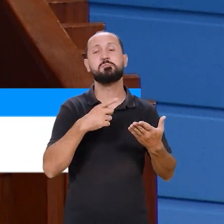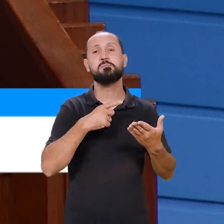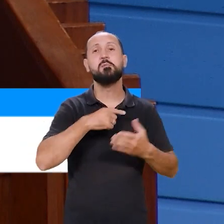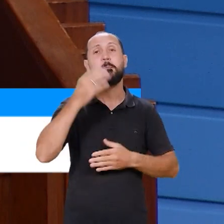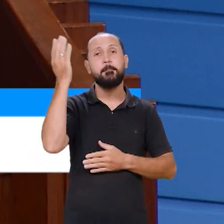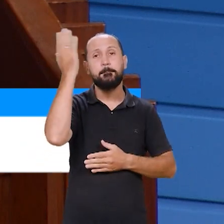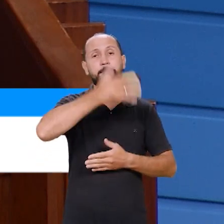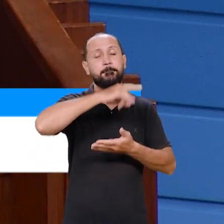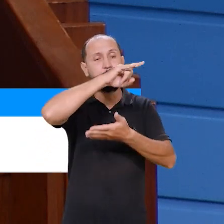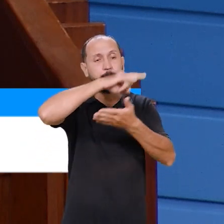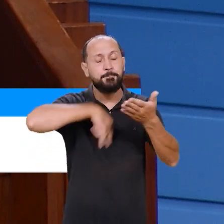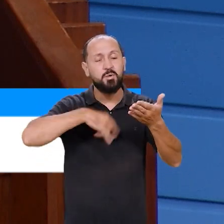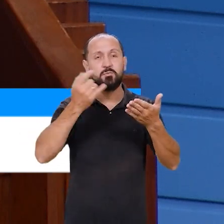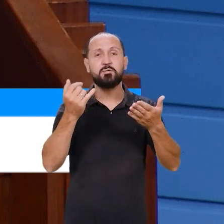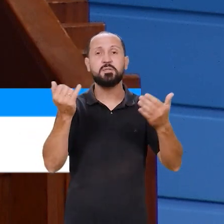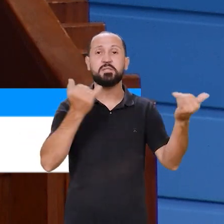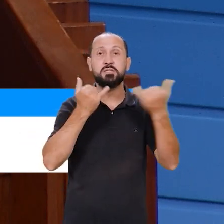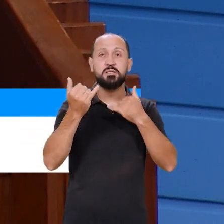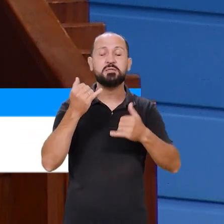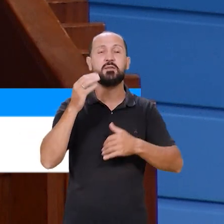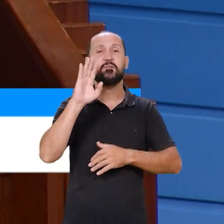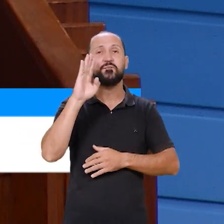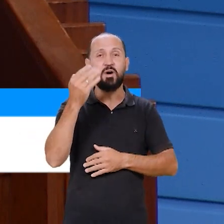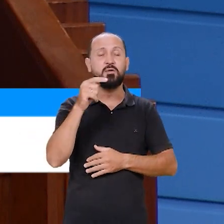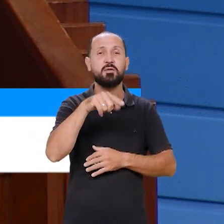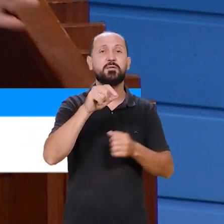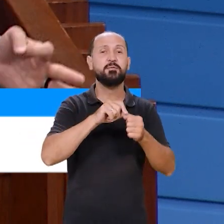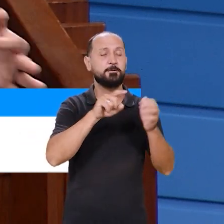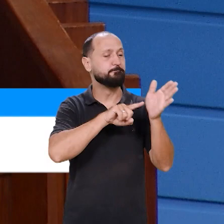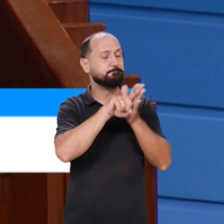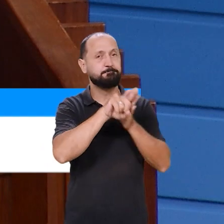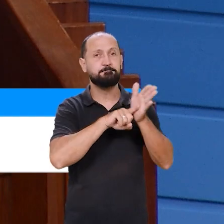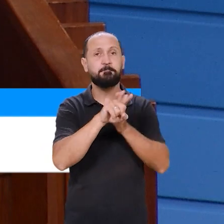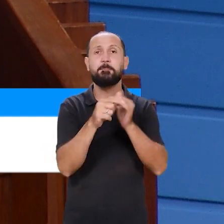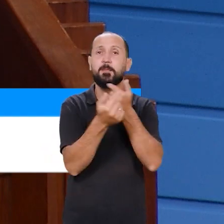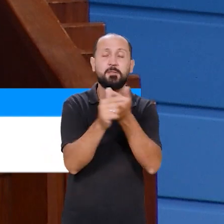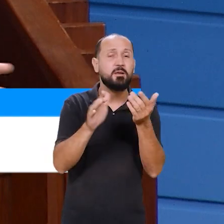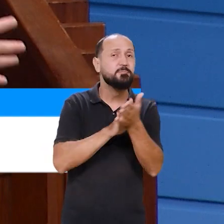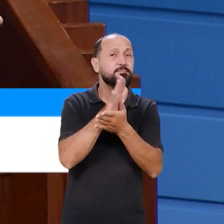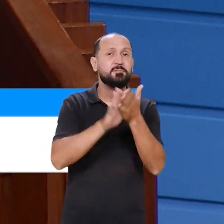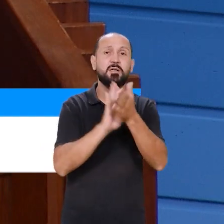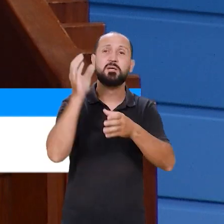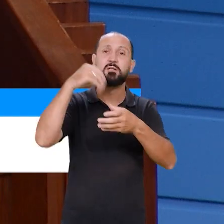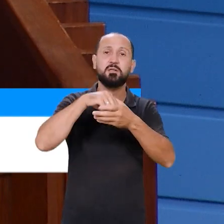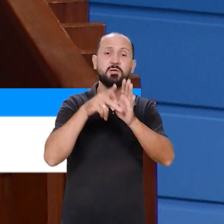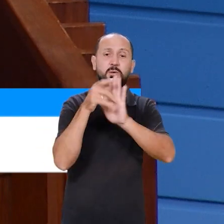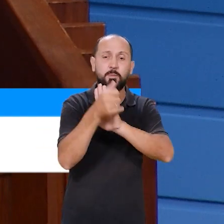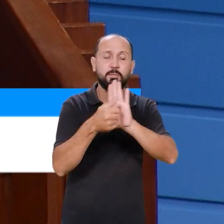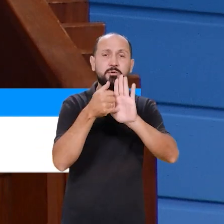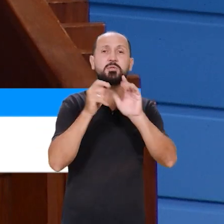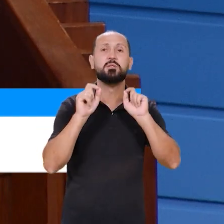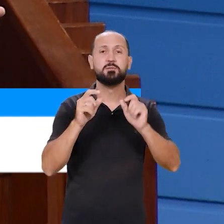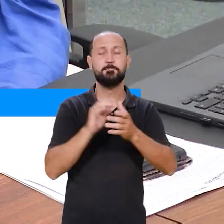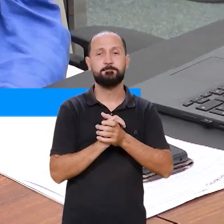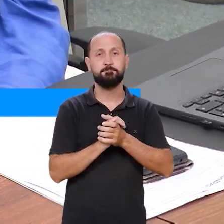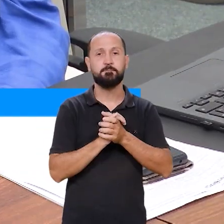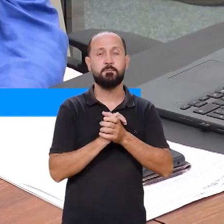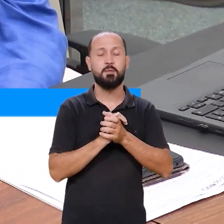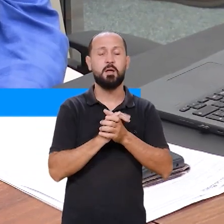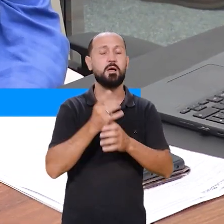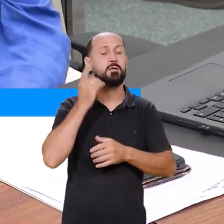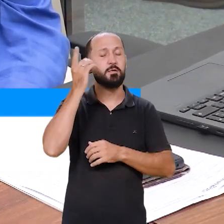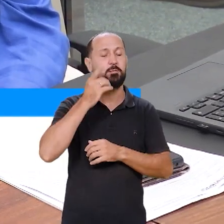há provas de que essa notícia é falsa, é isso que vai ser apurado. Não existe mais nada nesse projeto.